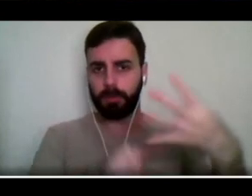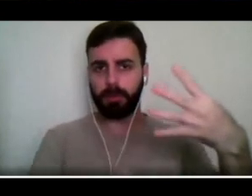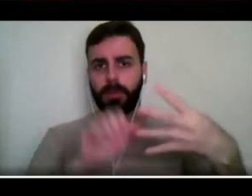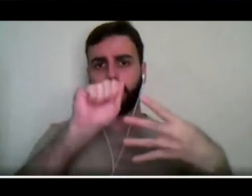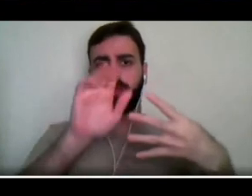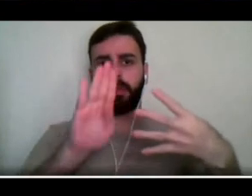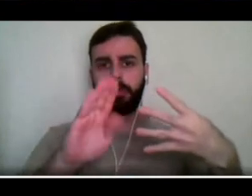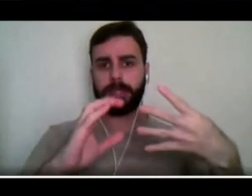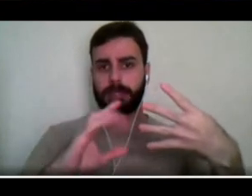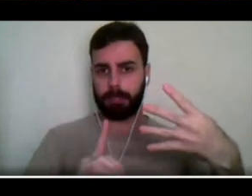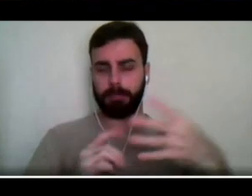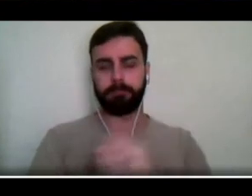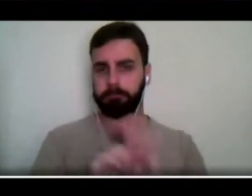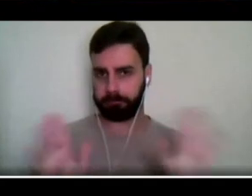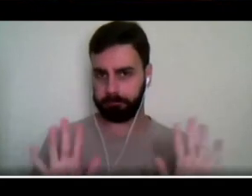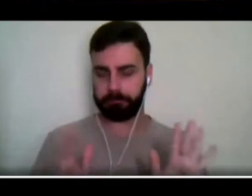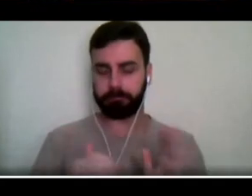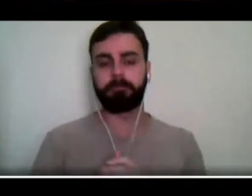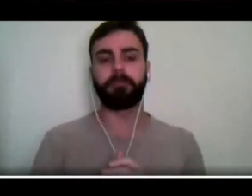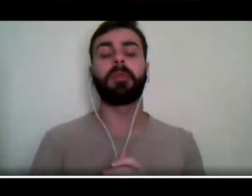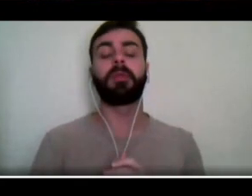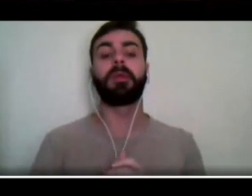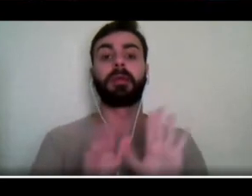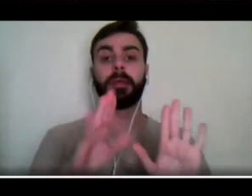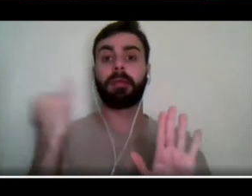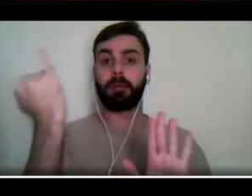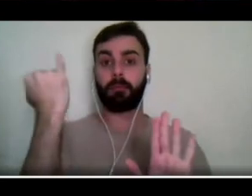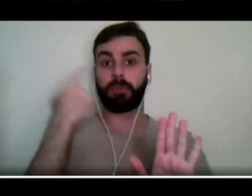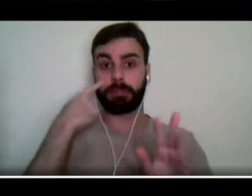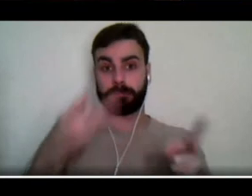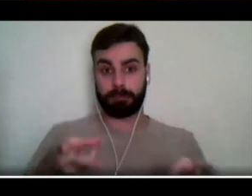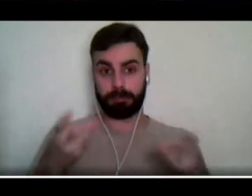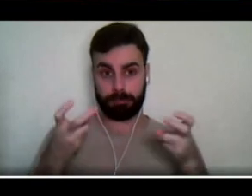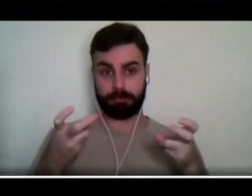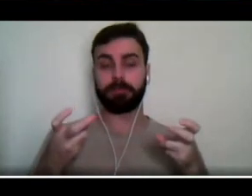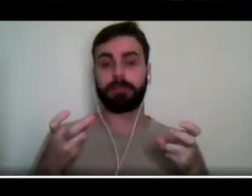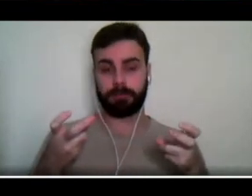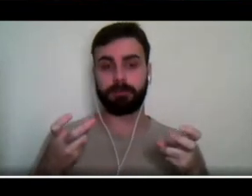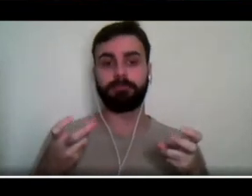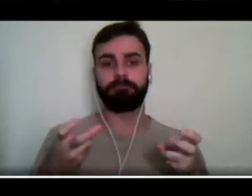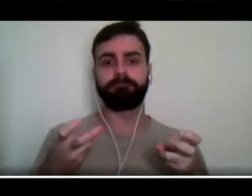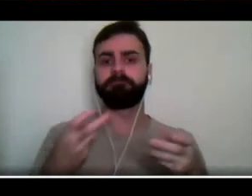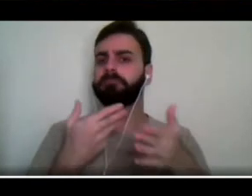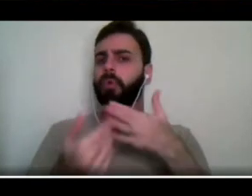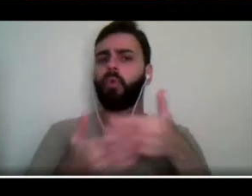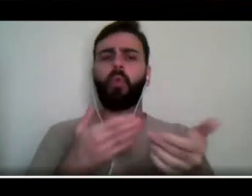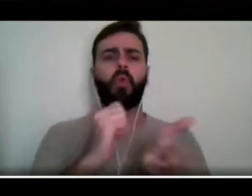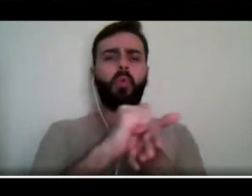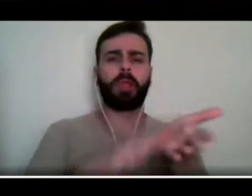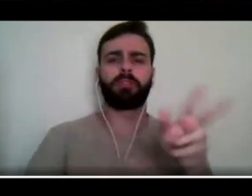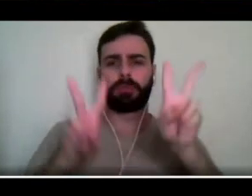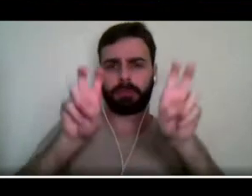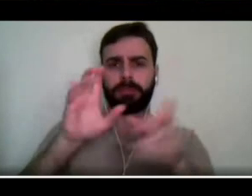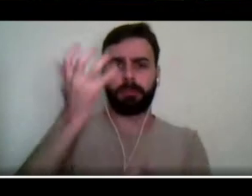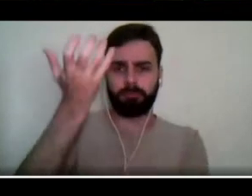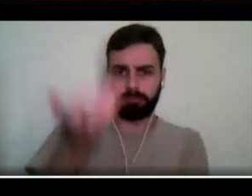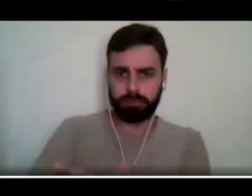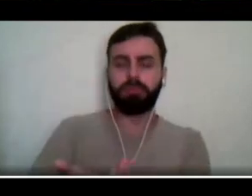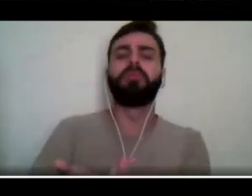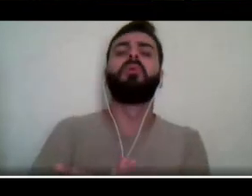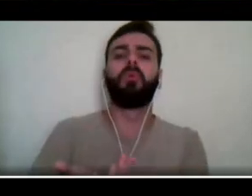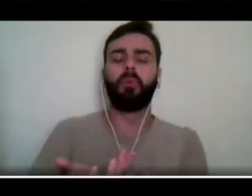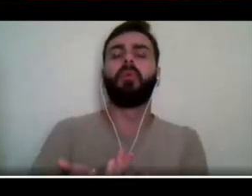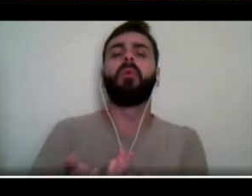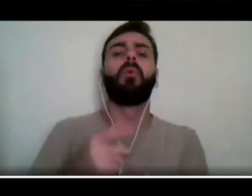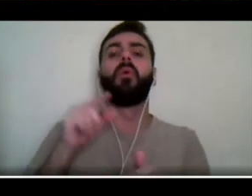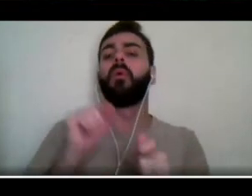que para qualquer exercício de queda livre, eu primeiro faço um esquema, Depois, escolha um sistema de